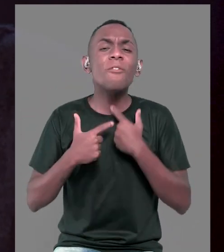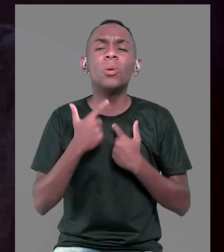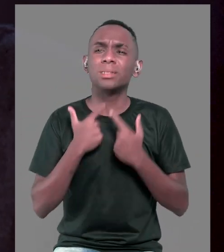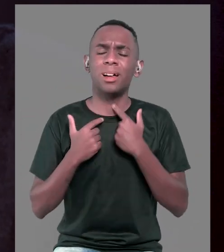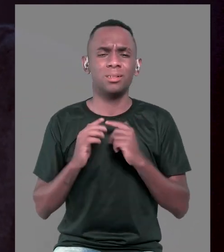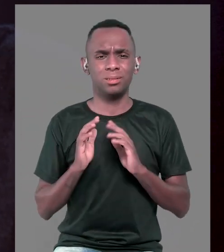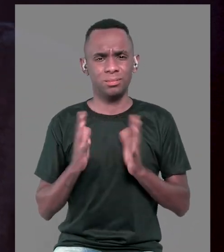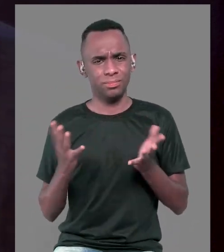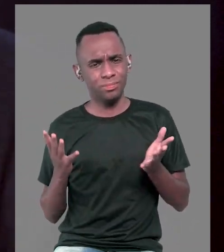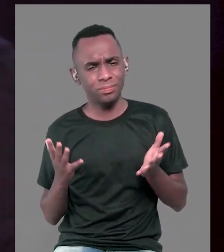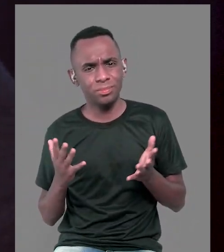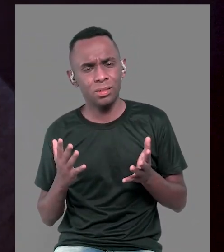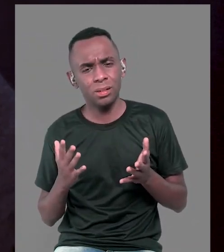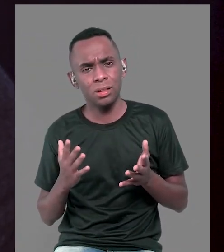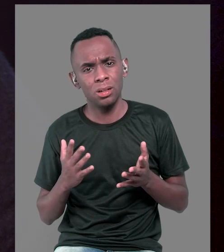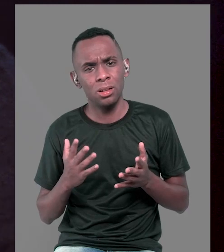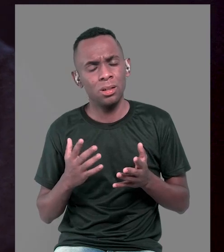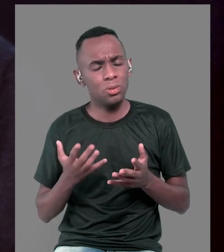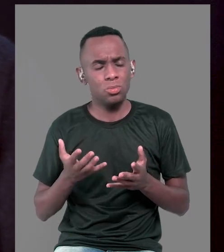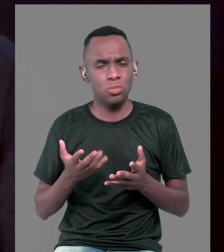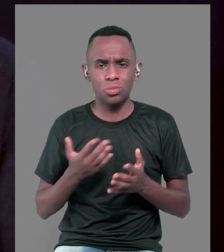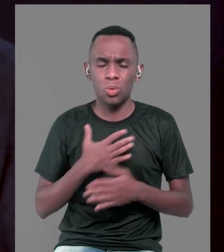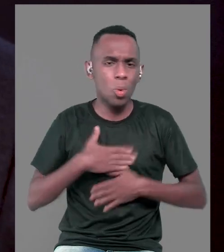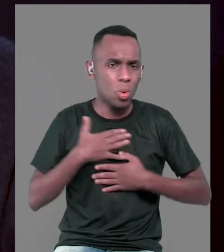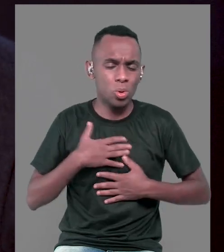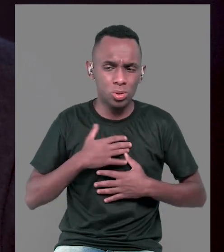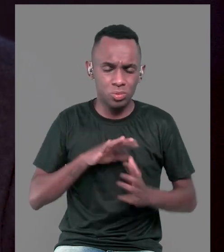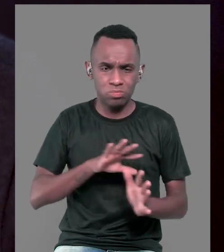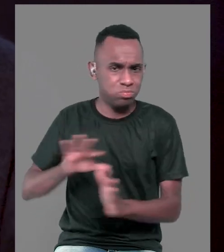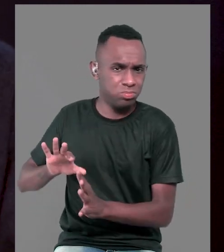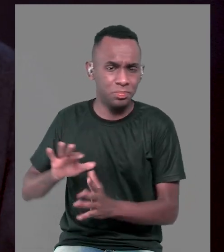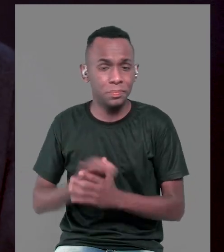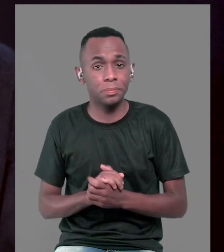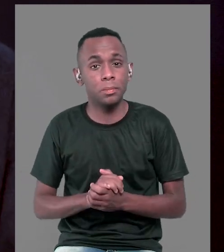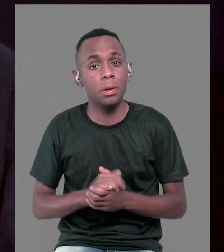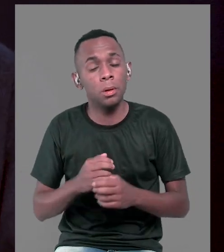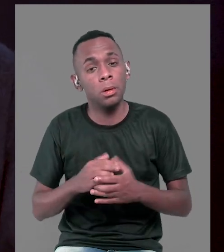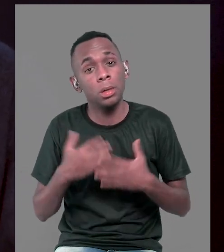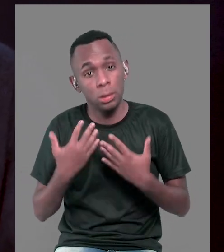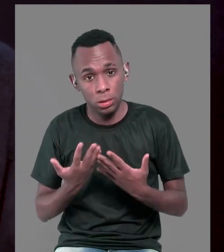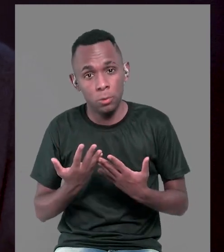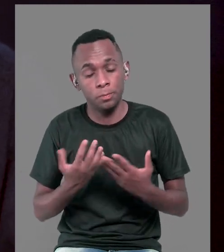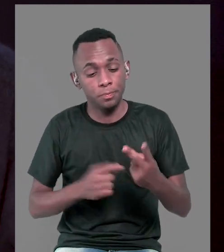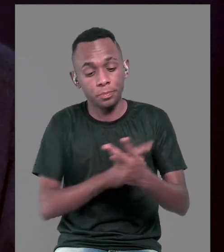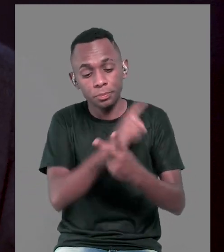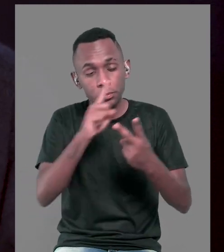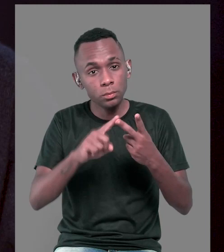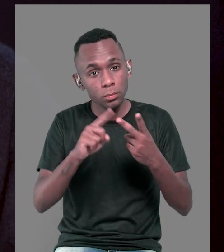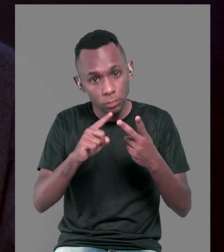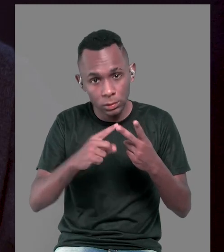que eu gostaria de deixar para trás. Com isso eu vou ao segundo